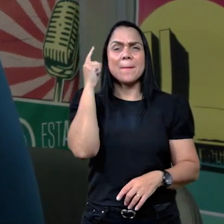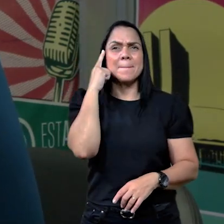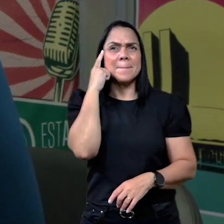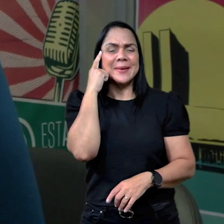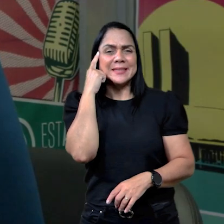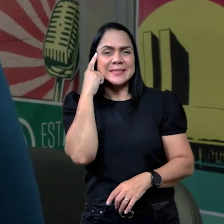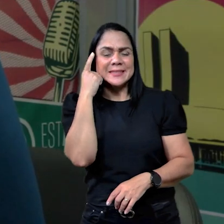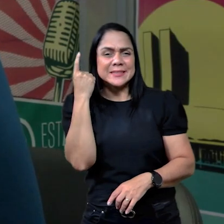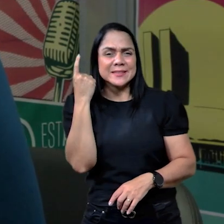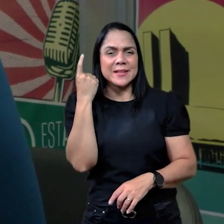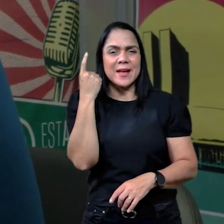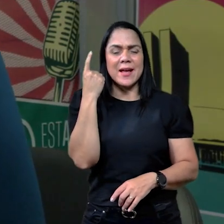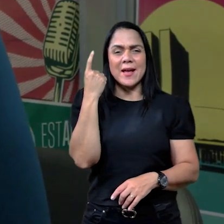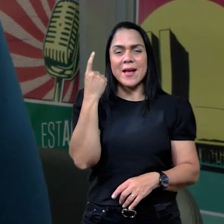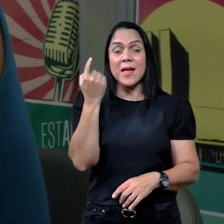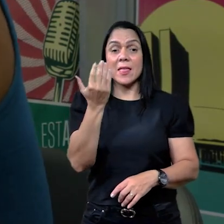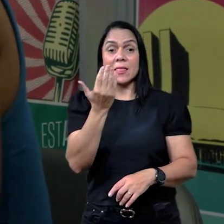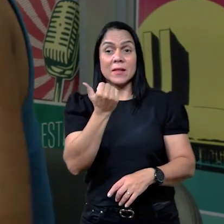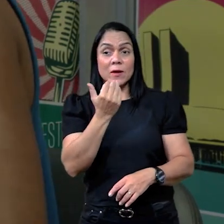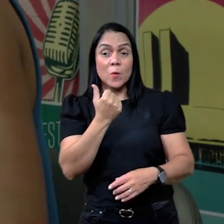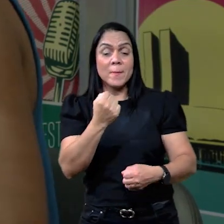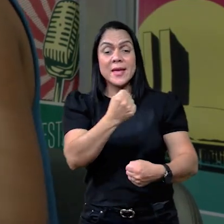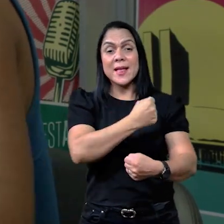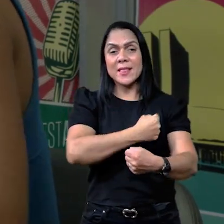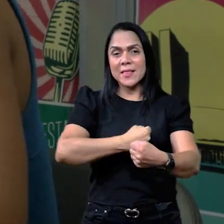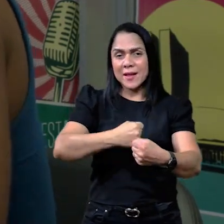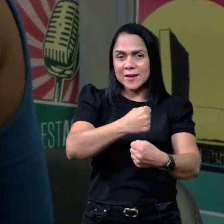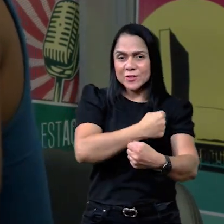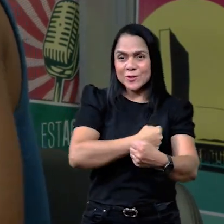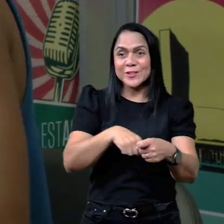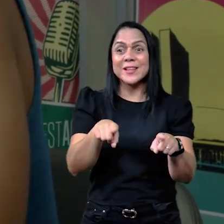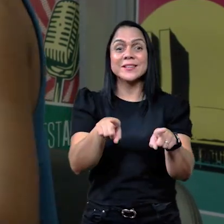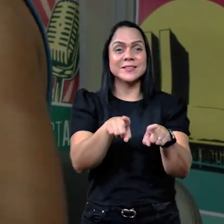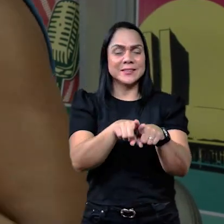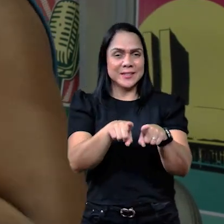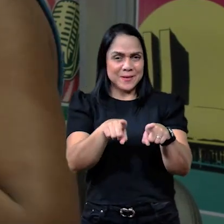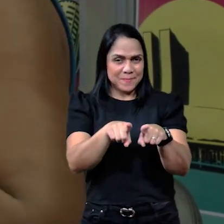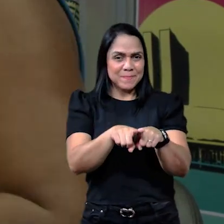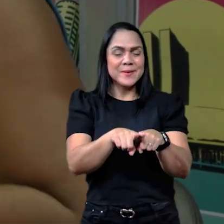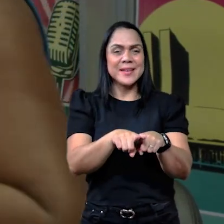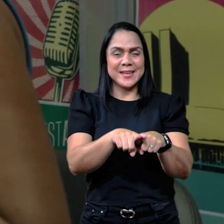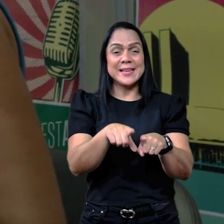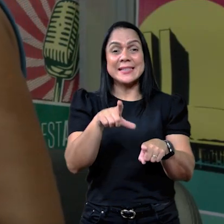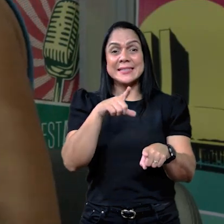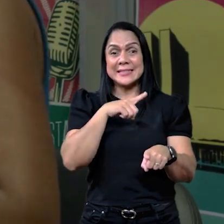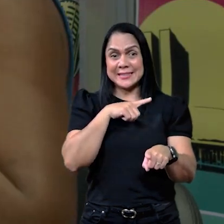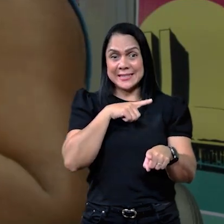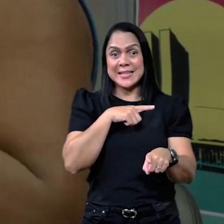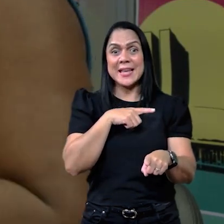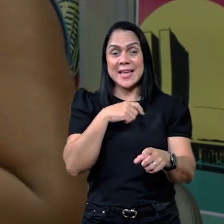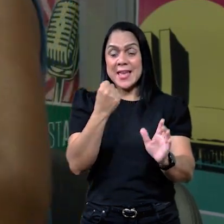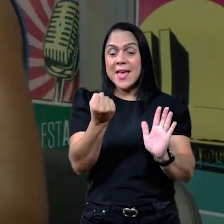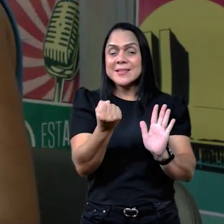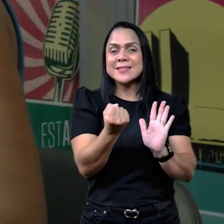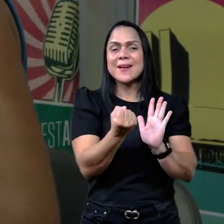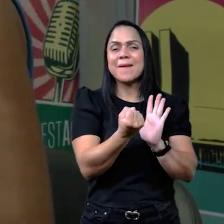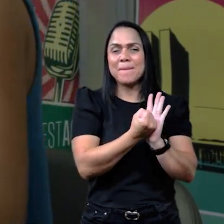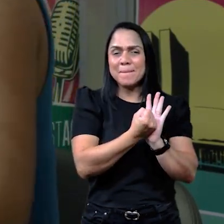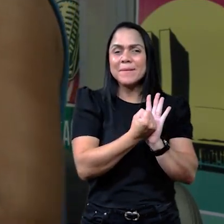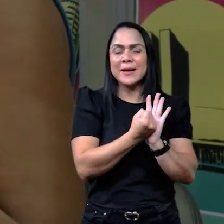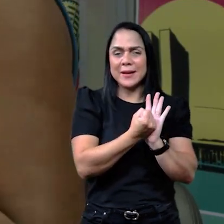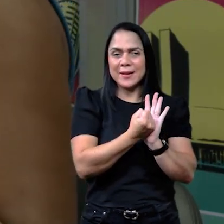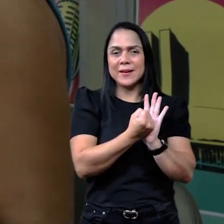gente pensar no aspecto, né, da culinária, né, da gastronomia, nós também trazemos, e essa marca